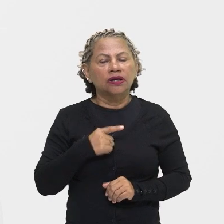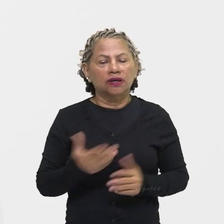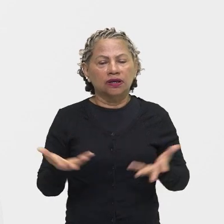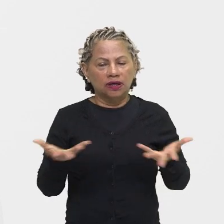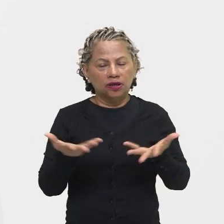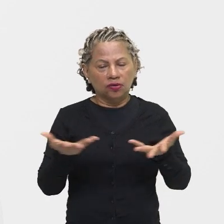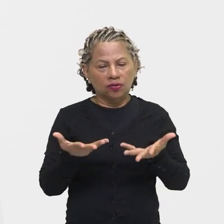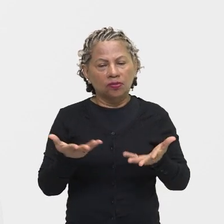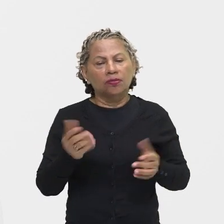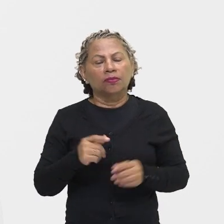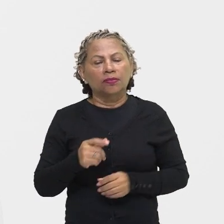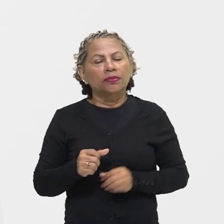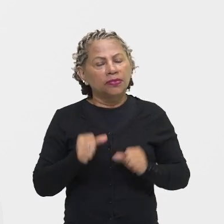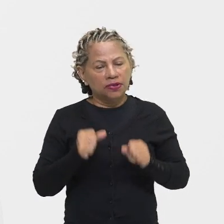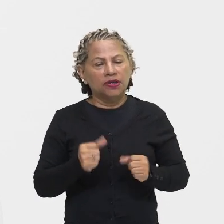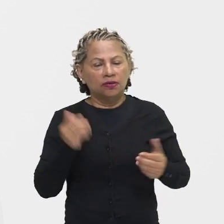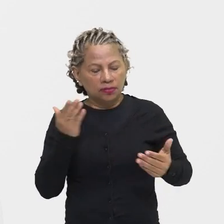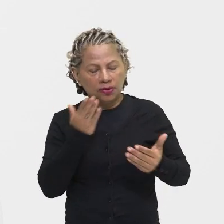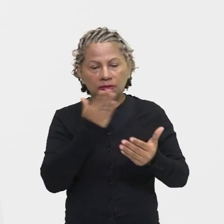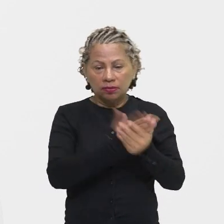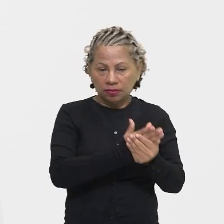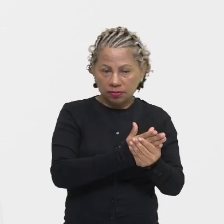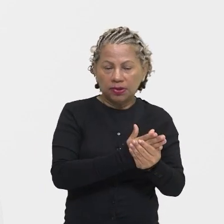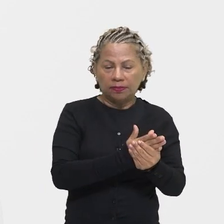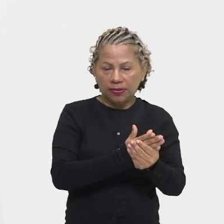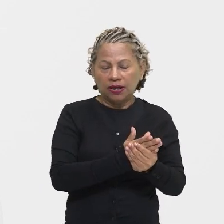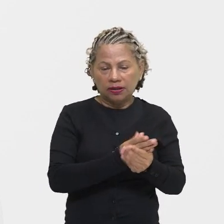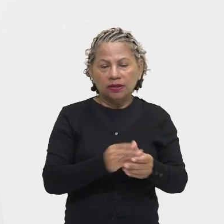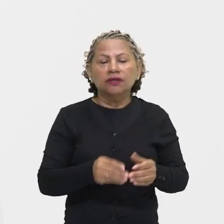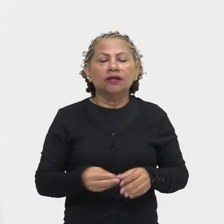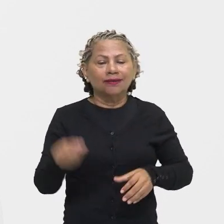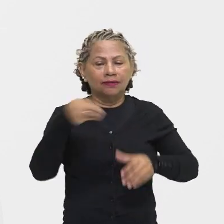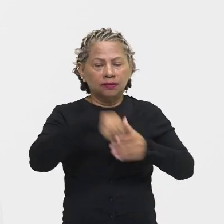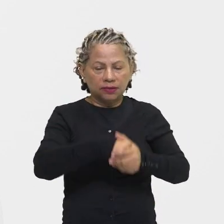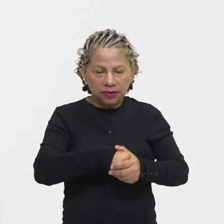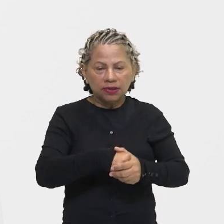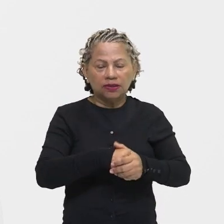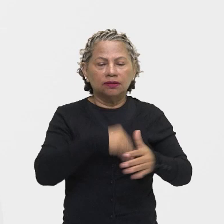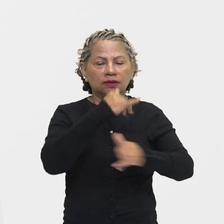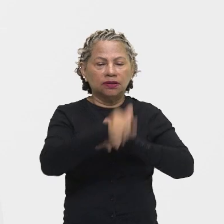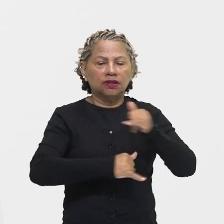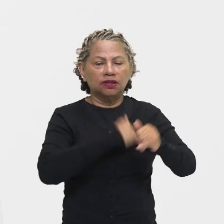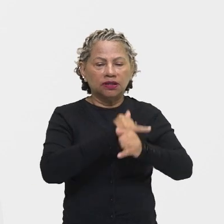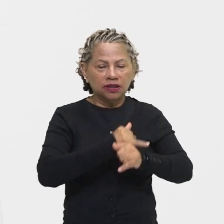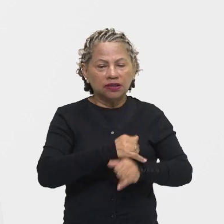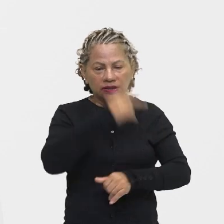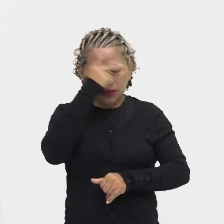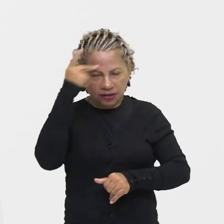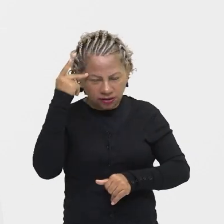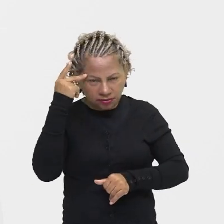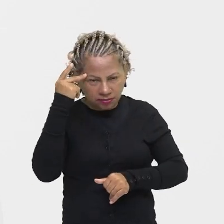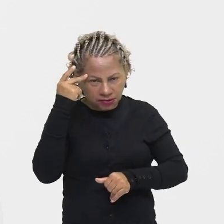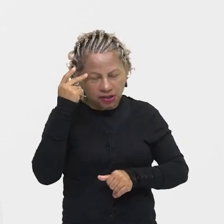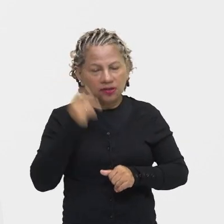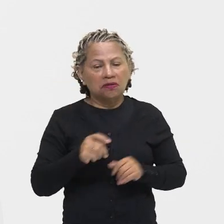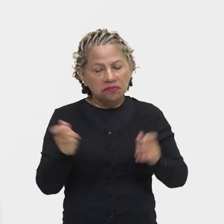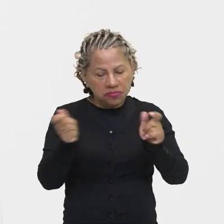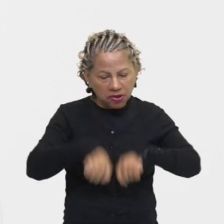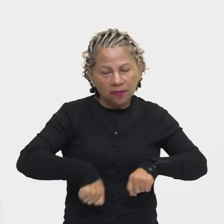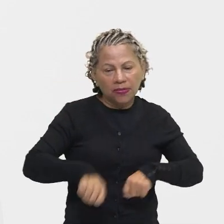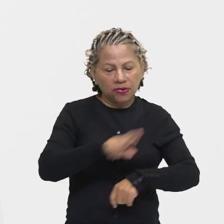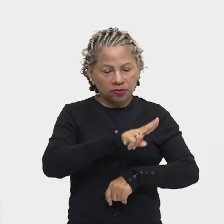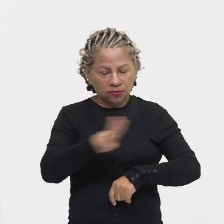uma página exclusiva para que outras pessoas assinem e demonstrem apoio a uma determinada